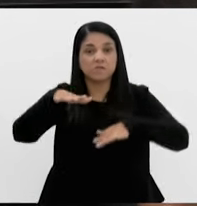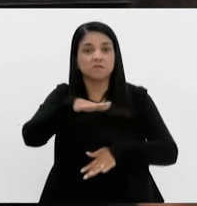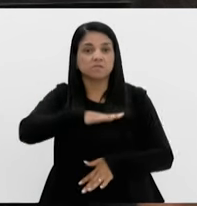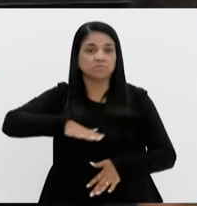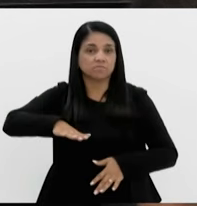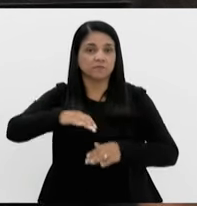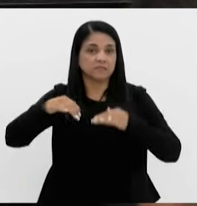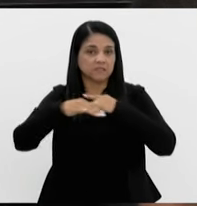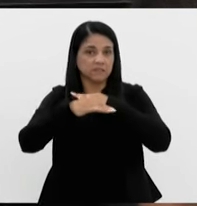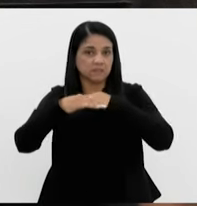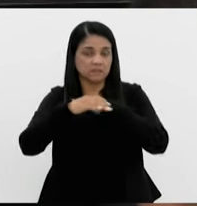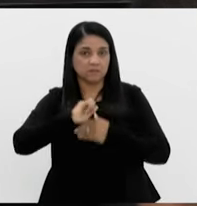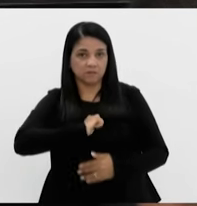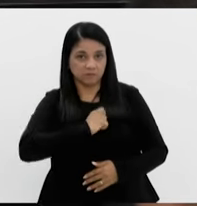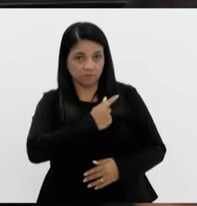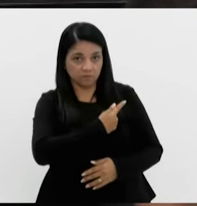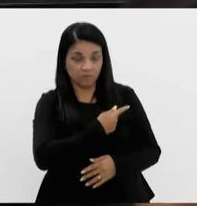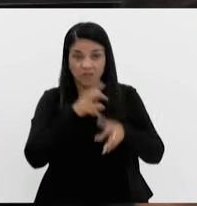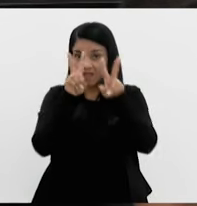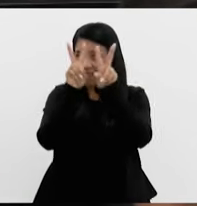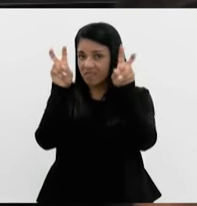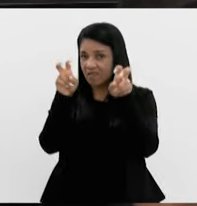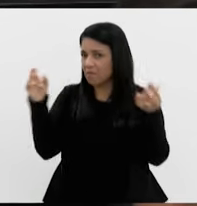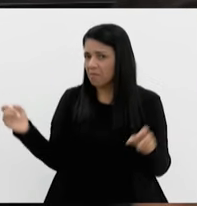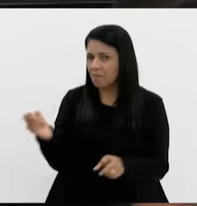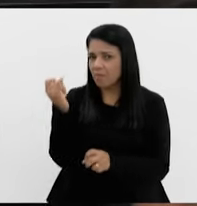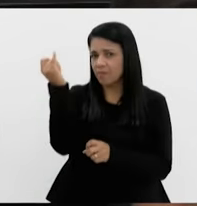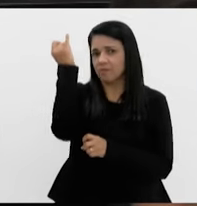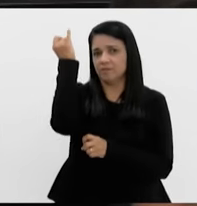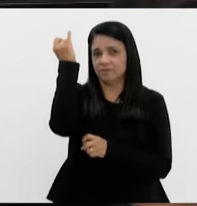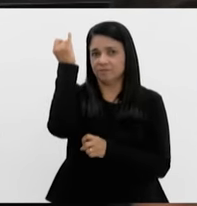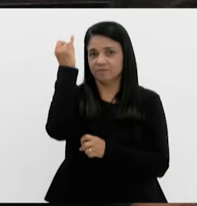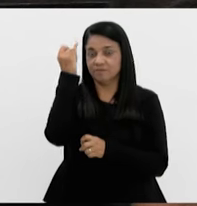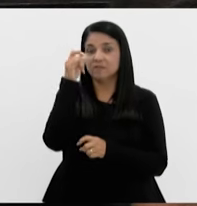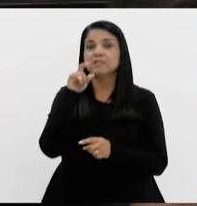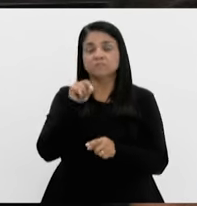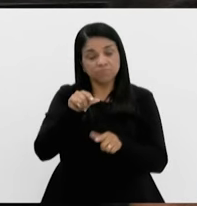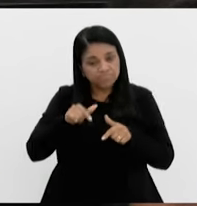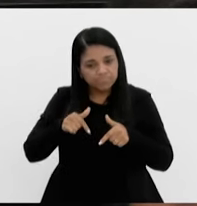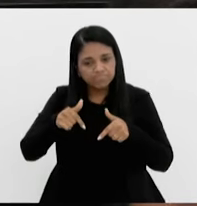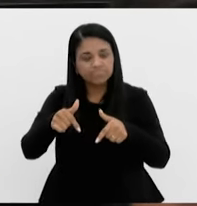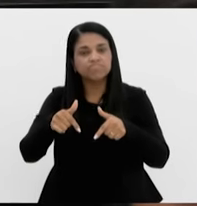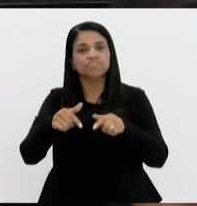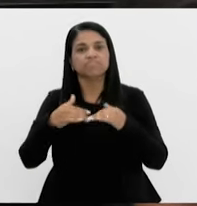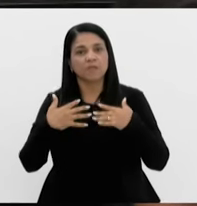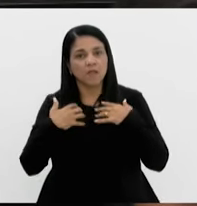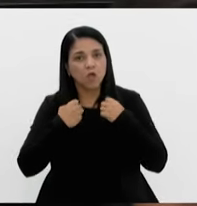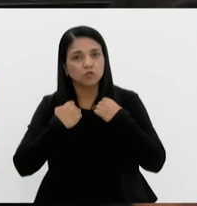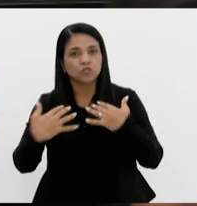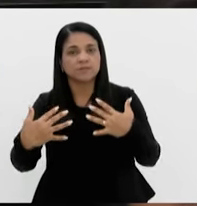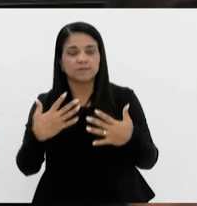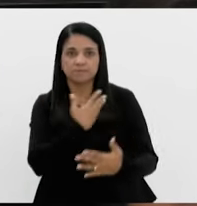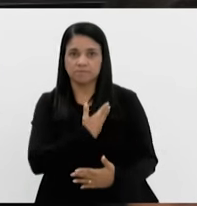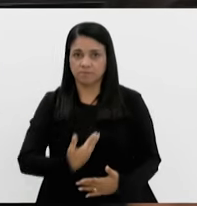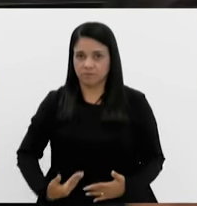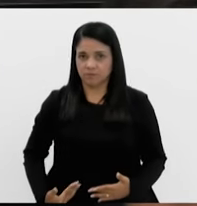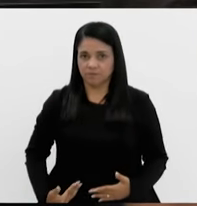Gonçalo que é um tema importantíssimo e que faremos uma audiência pública